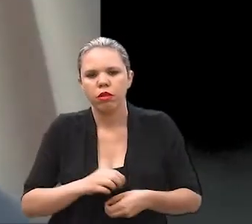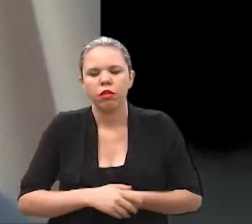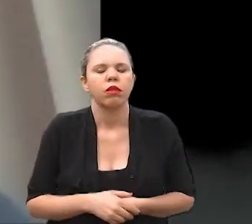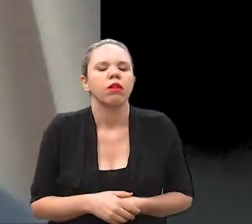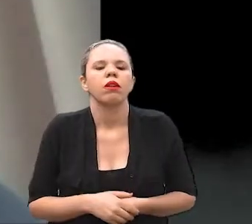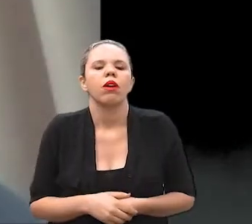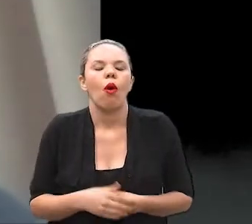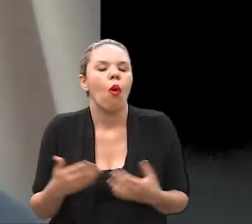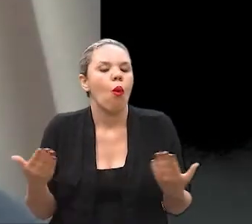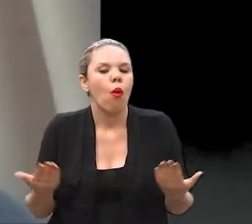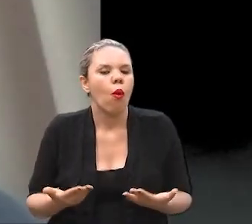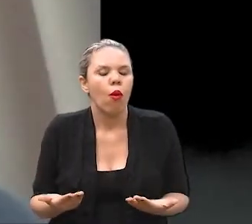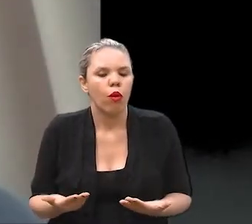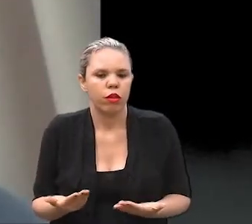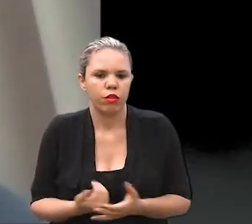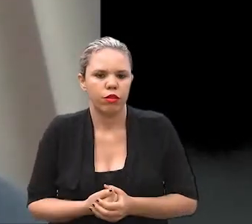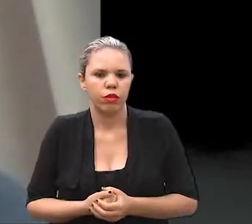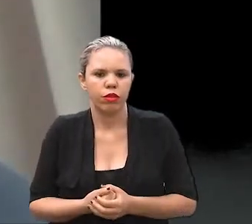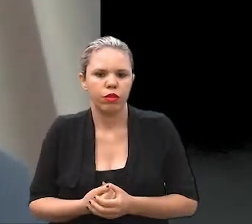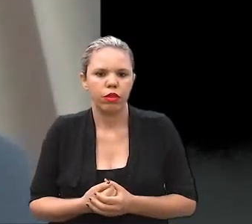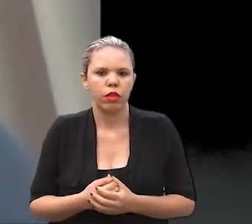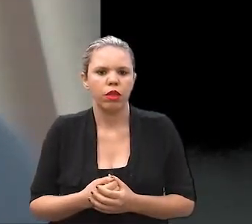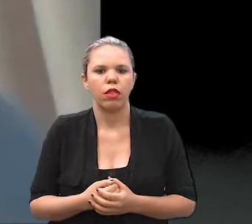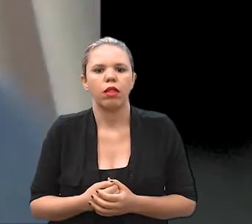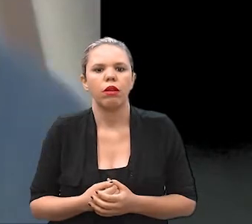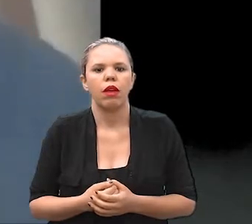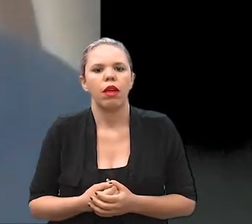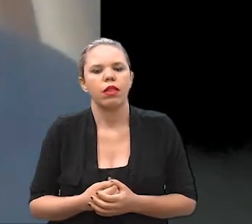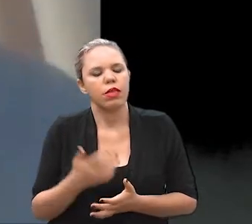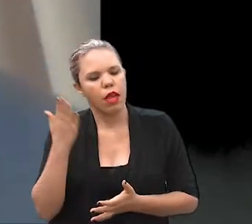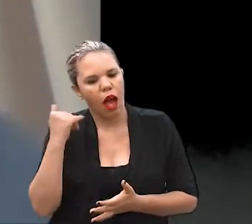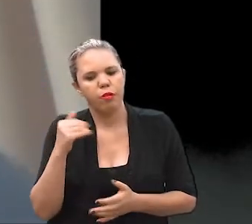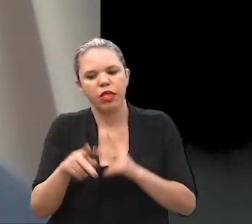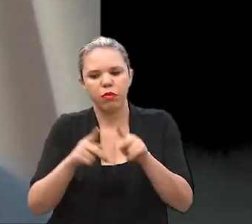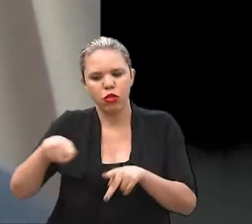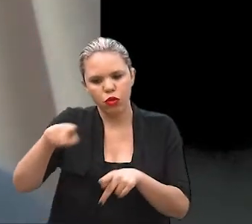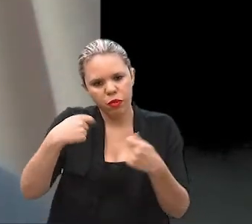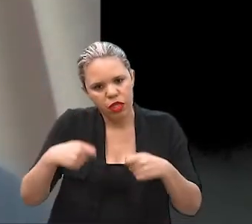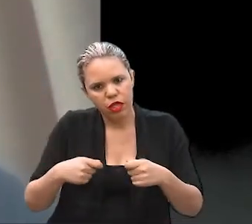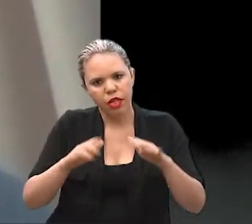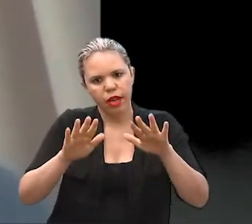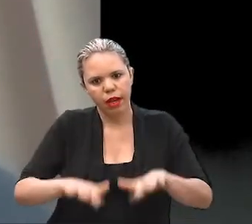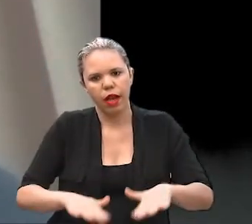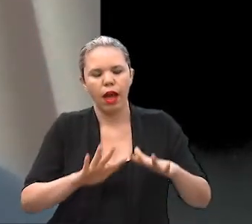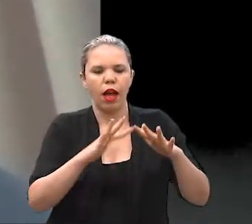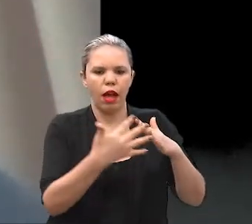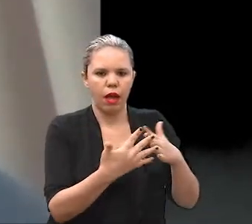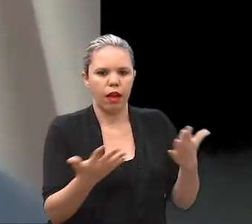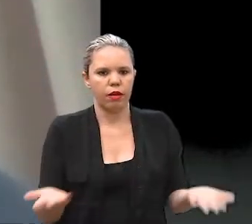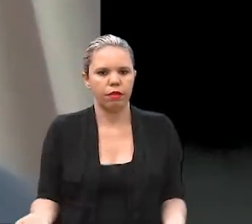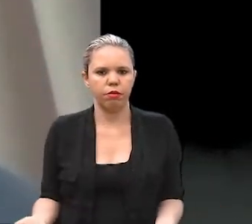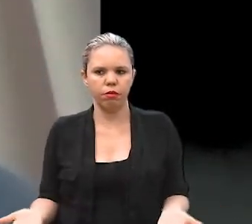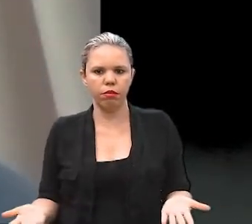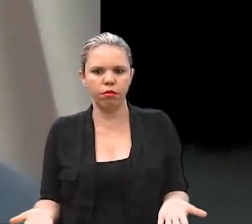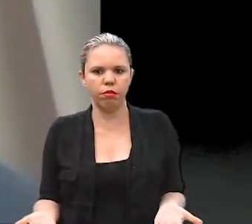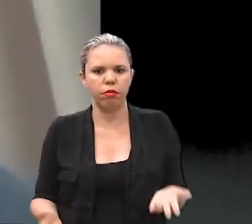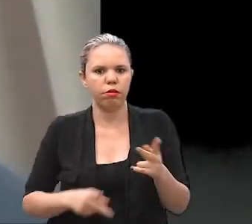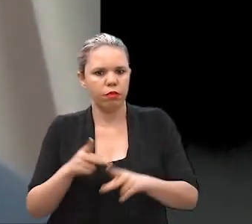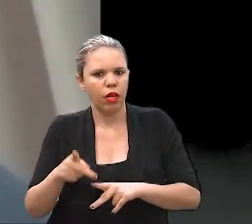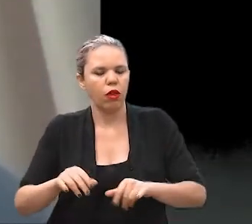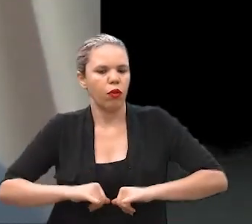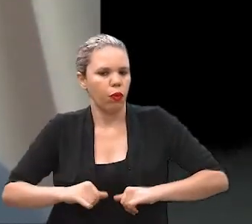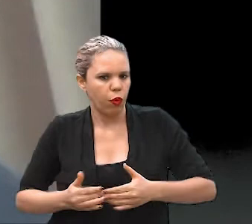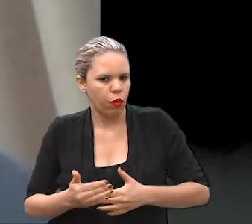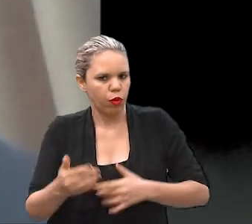Veja bem, hoje, na medida em que as pessoas têm que ficar em casa, nos casos em que as pessoas vêm